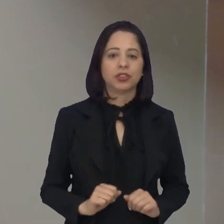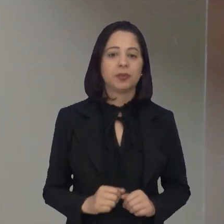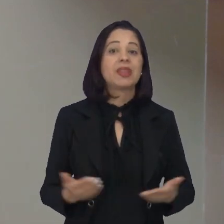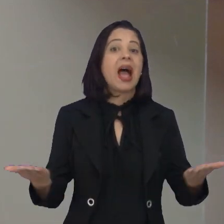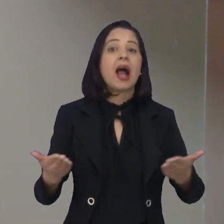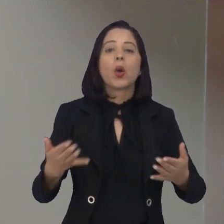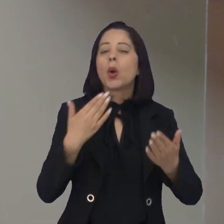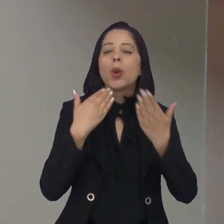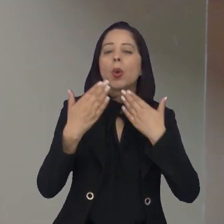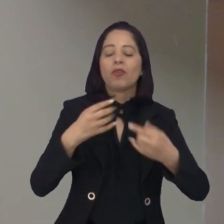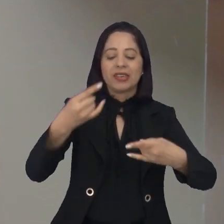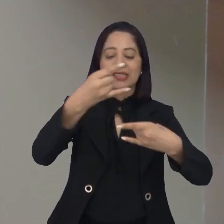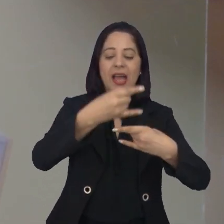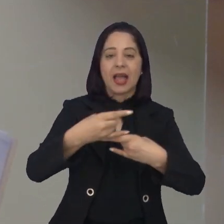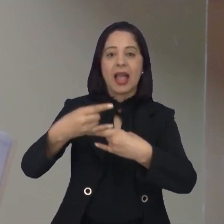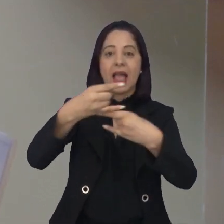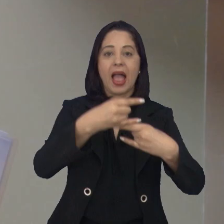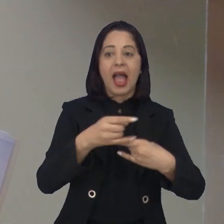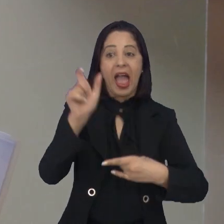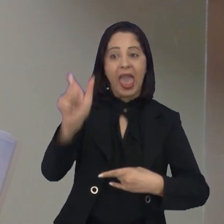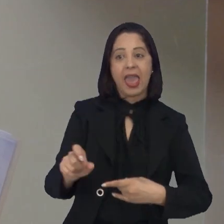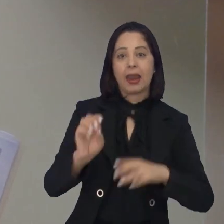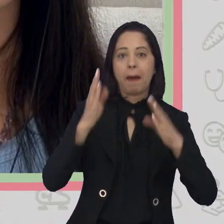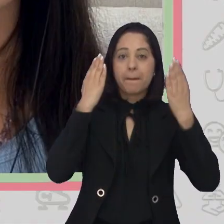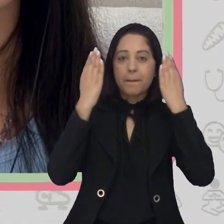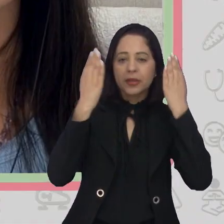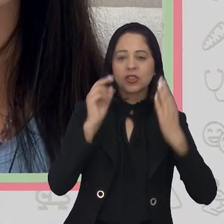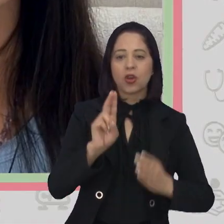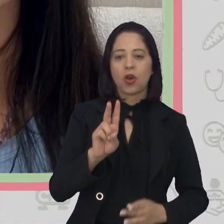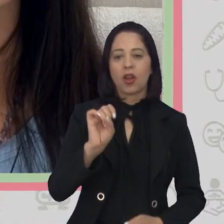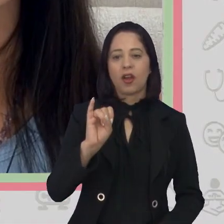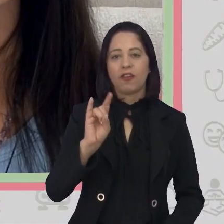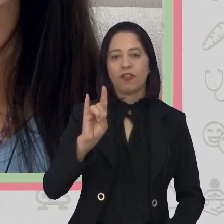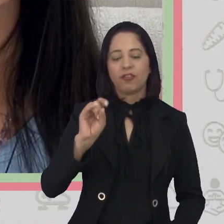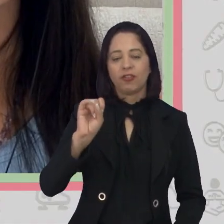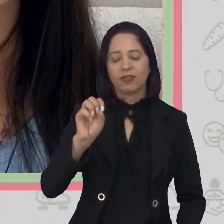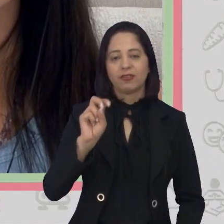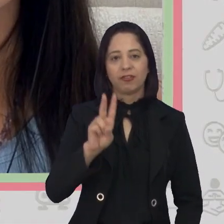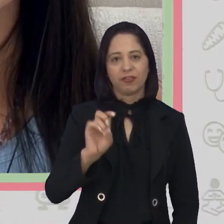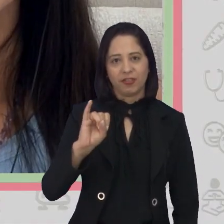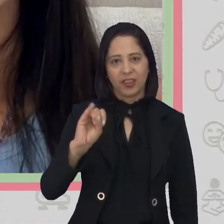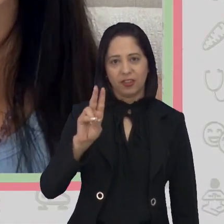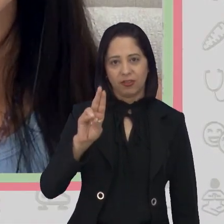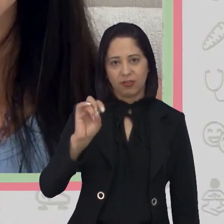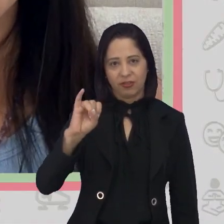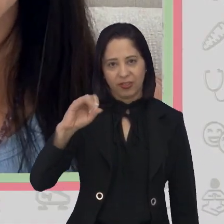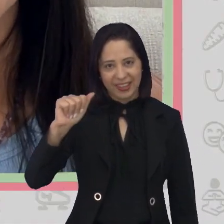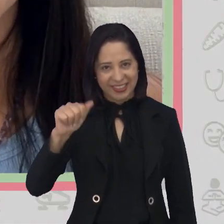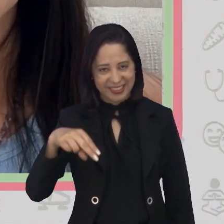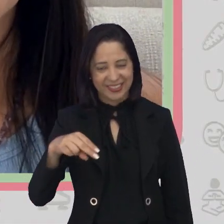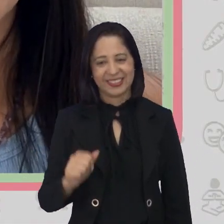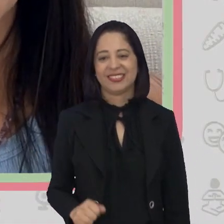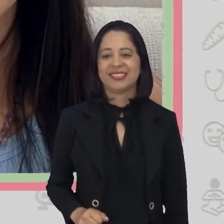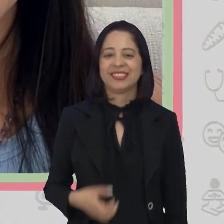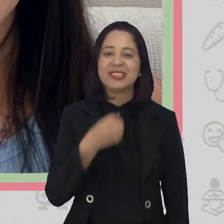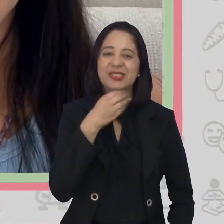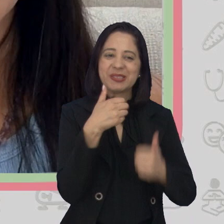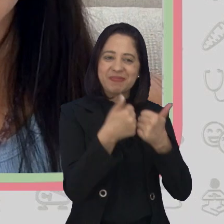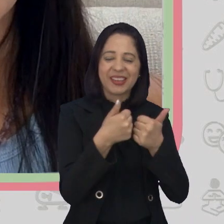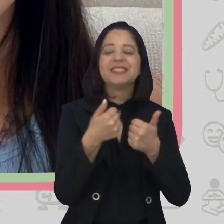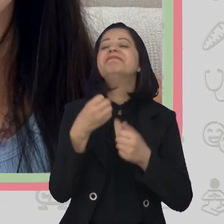converso agora com a psicóloga Vivian Pupil. Oi, Vivian, tudo bem? Olá, Gisele, tudo